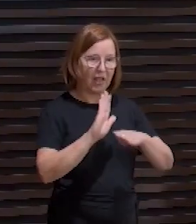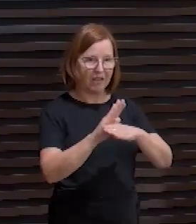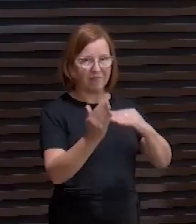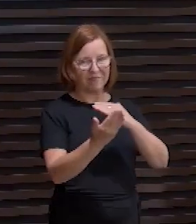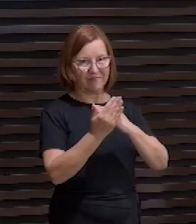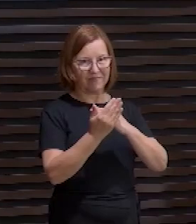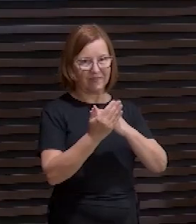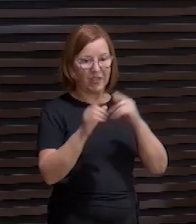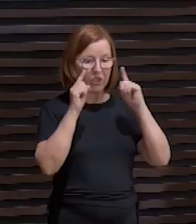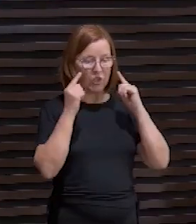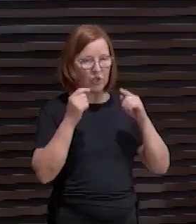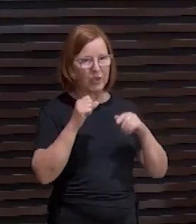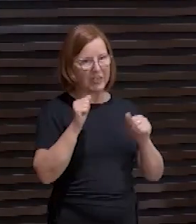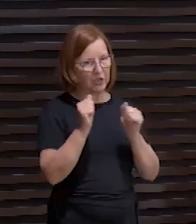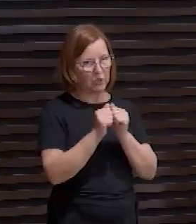como aconteceu segunda-feira.